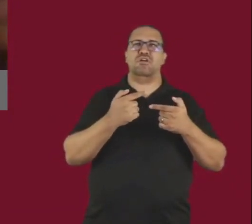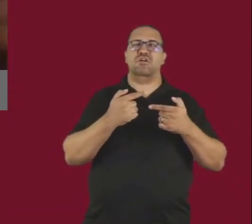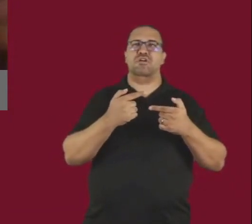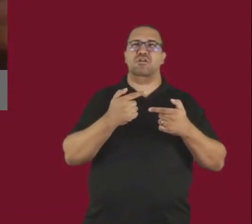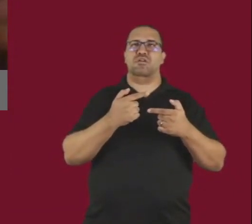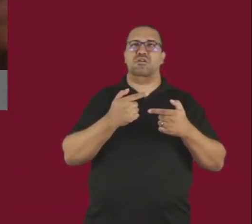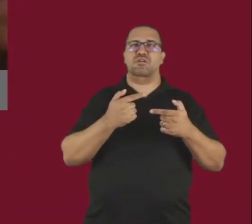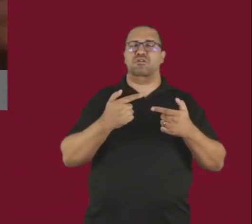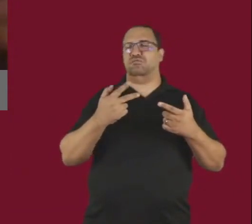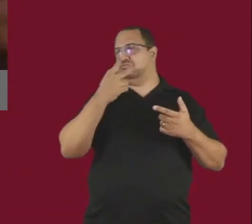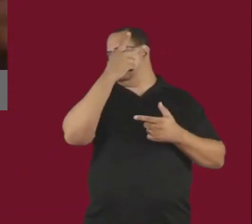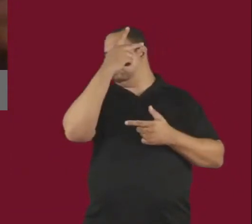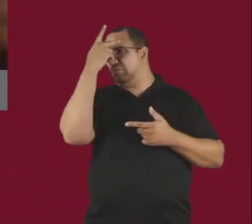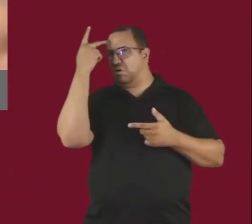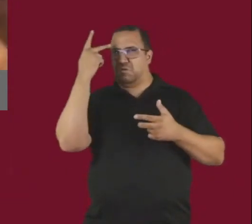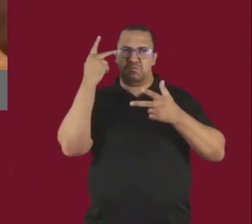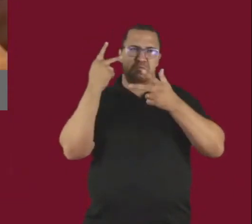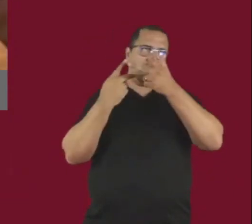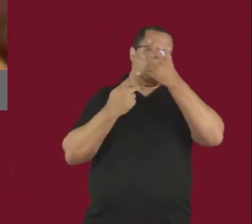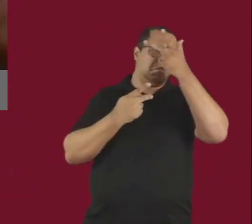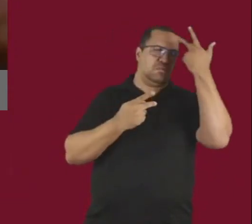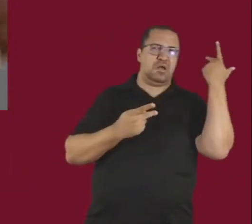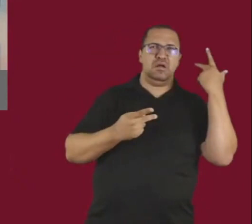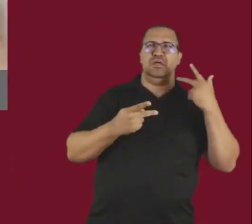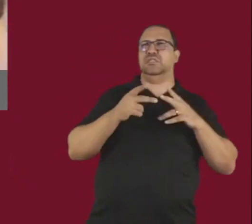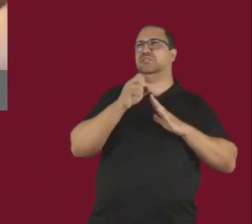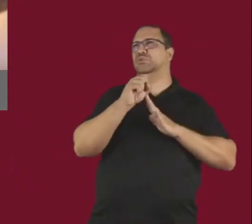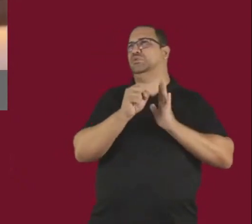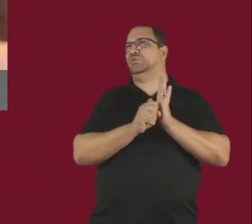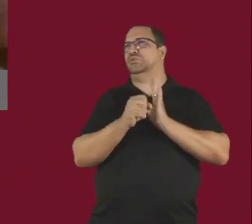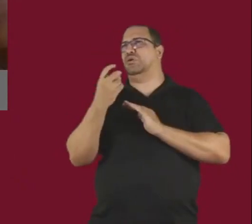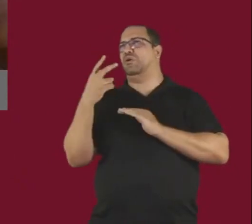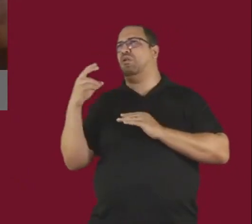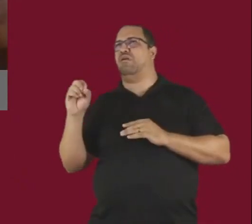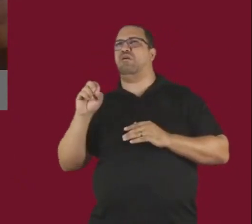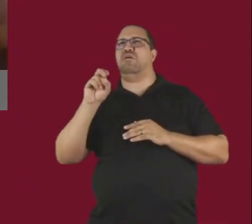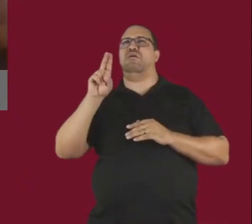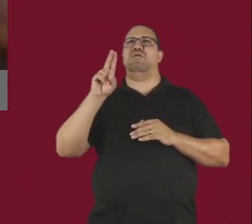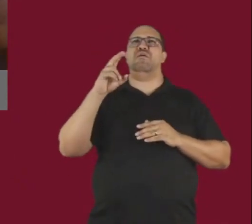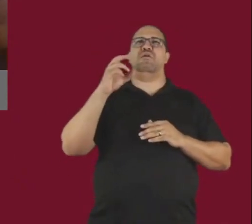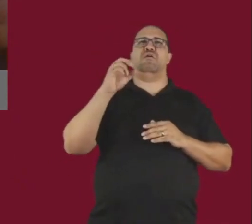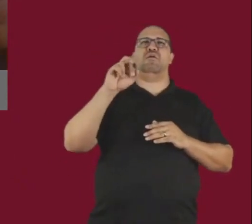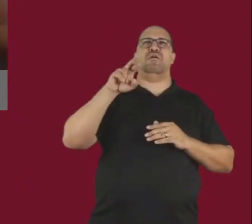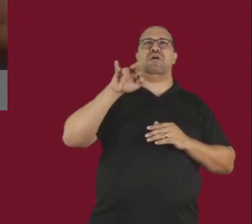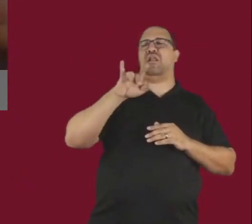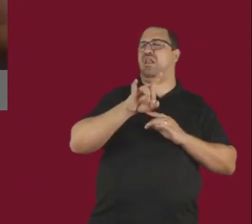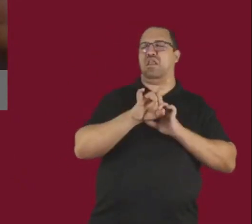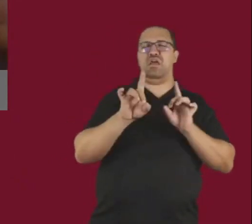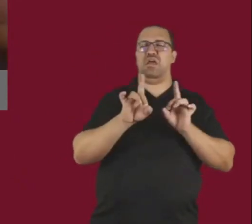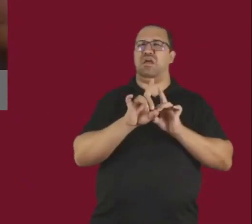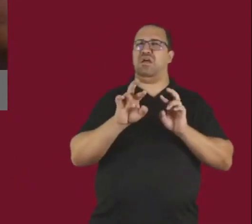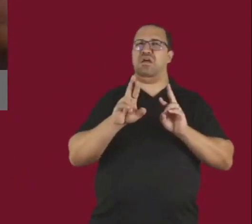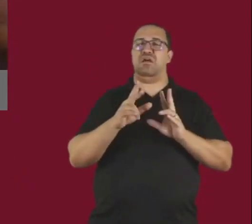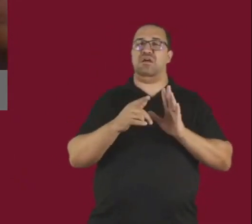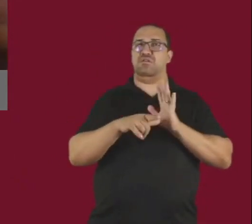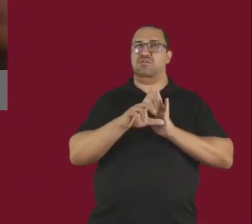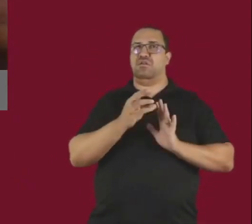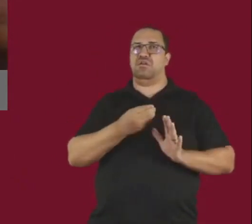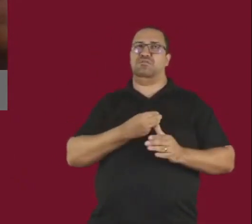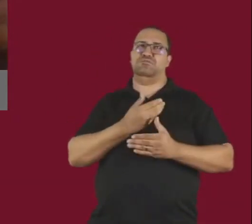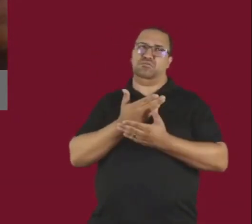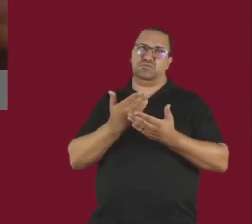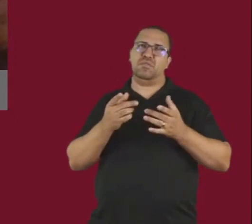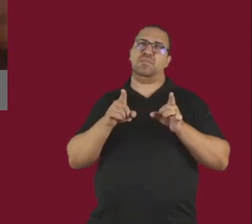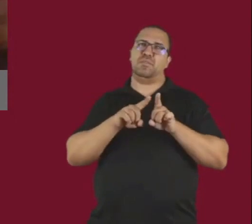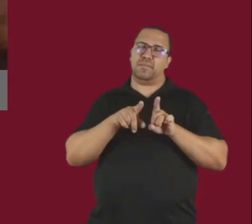não é uma guerra como as do século XX, não é uma guerra como a da Ucrânia, uma guerra que começou antes das nossas vidas e vai continuar depois das nossas